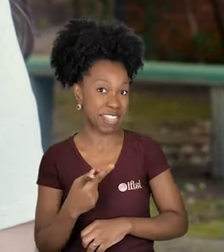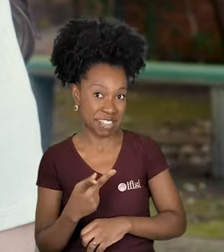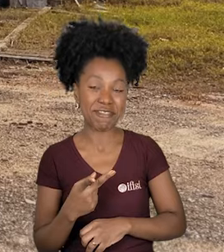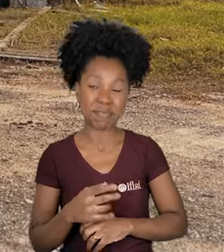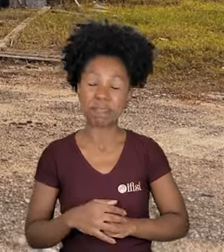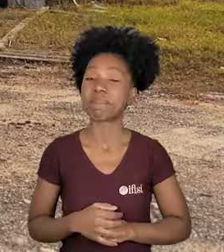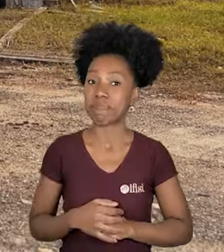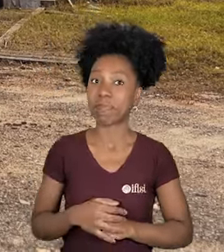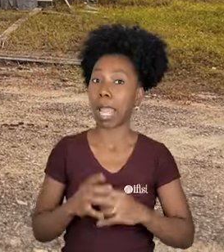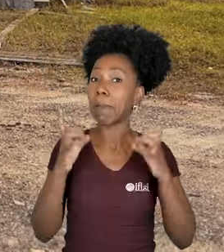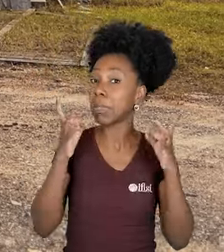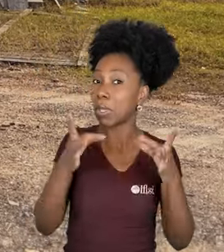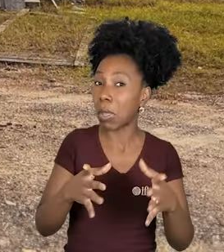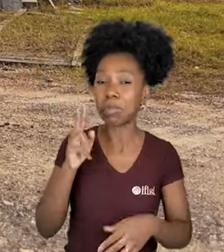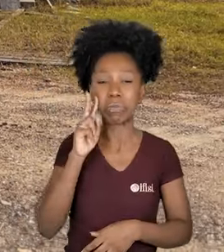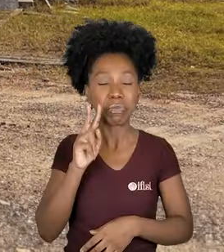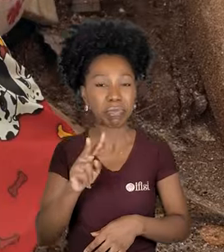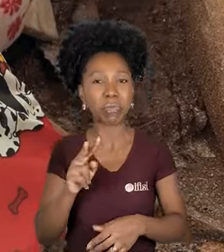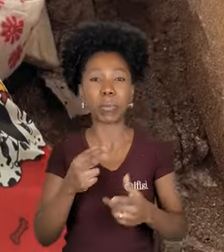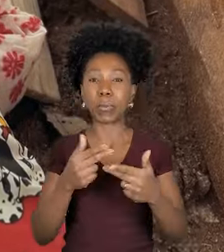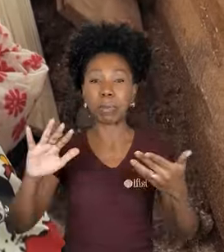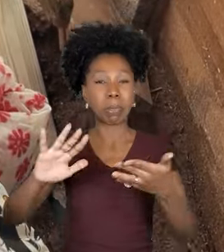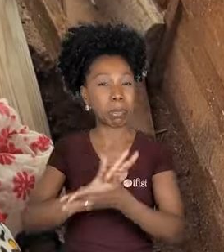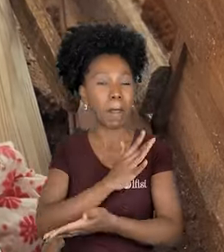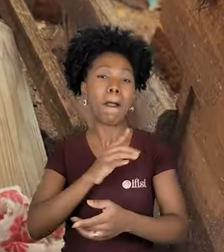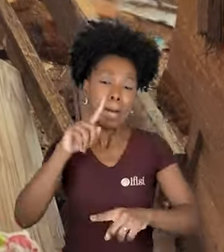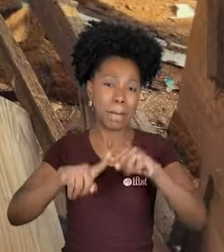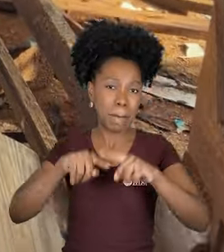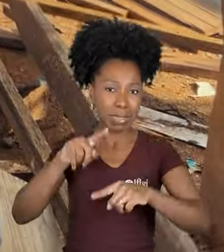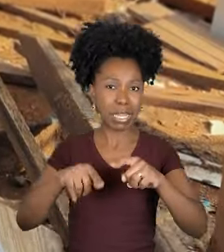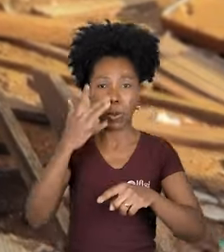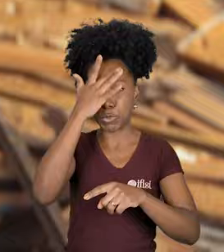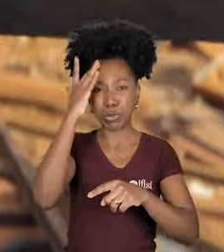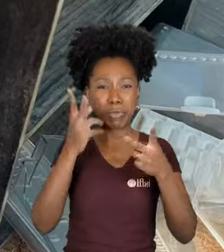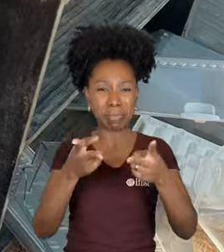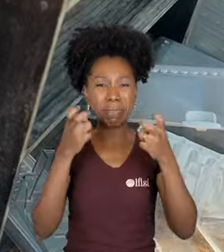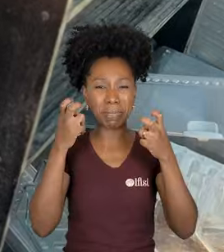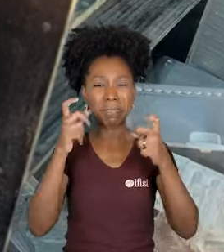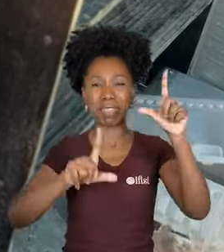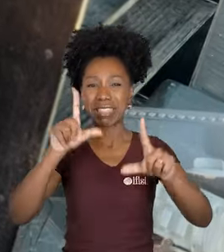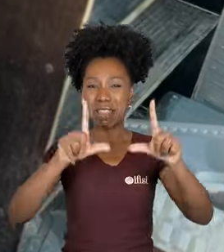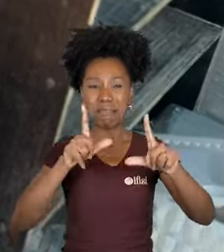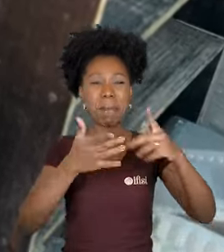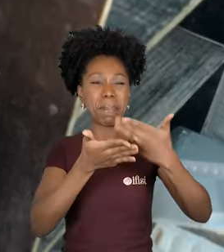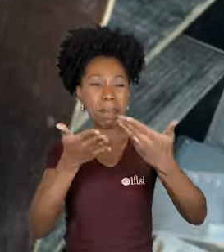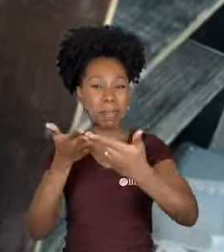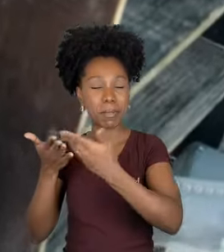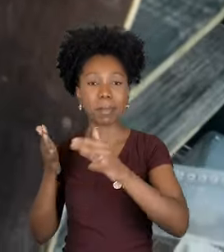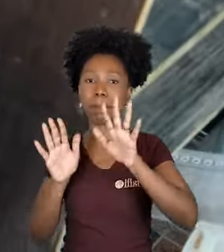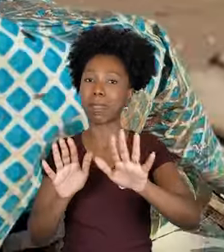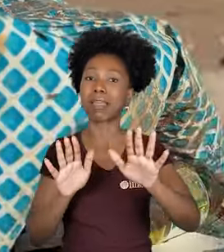falava ainda. Isso, o abandono, né, a gente vê a destruição material. A destruição material eu acho que as pessoas conseguem captar pela televisão, sabe? Mas a